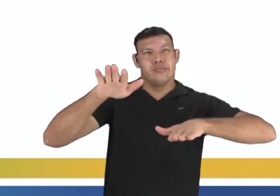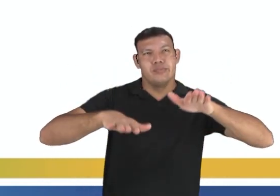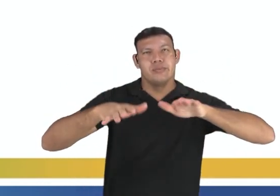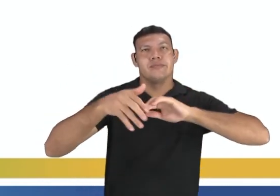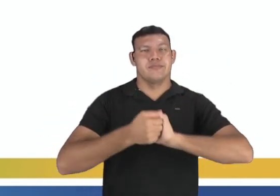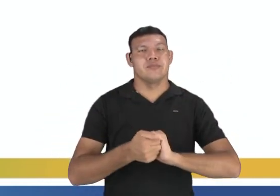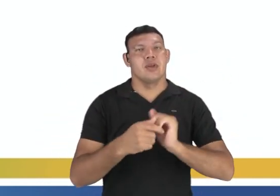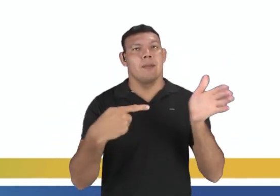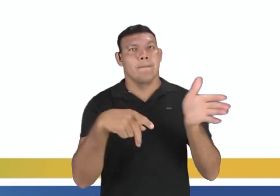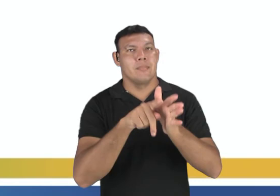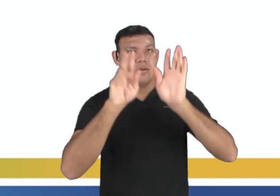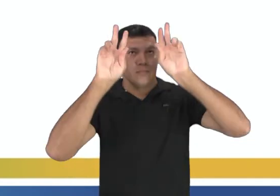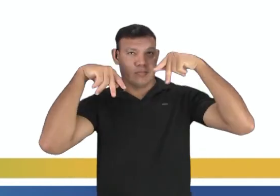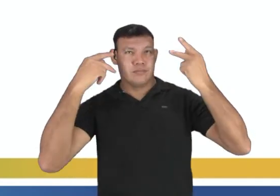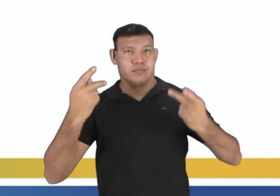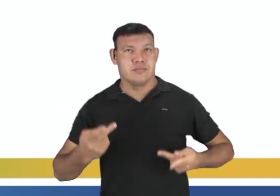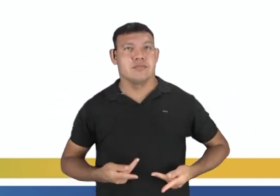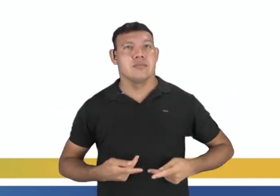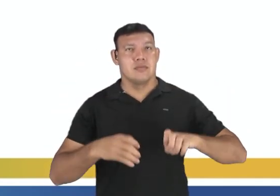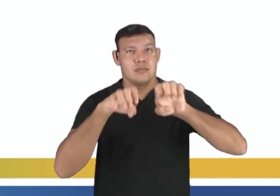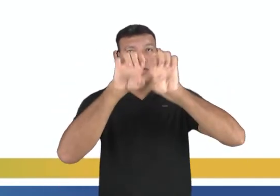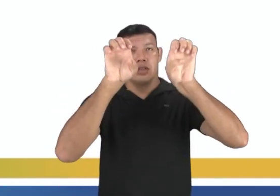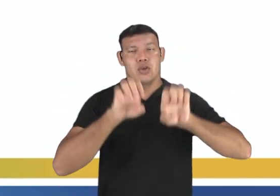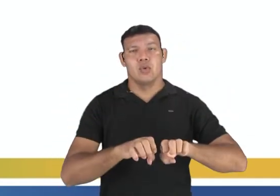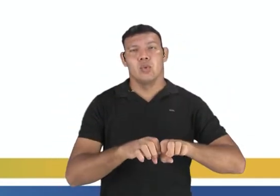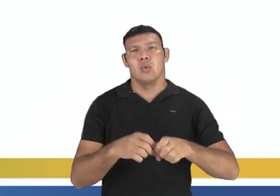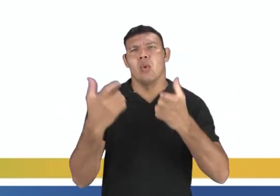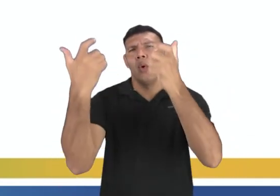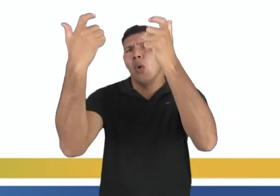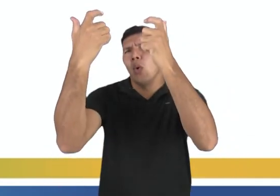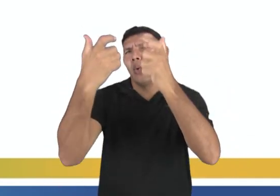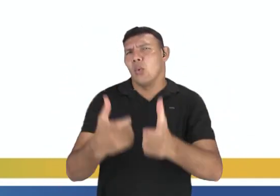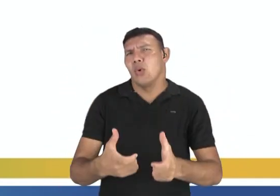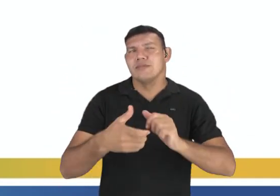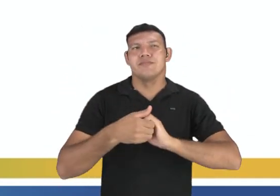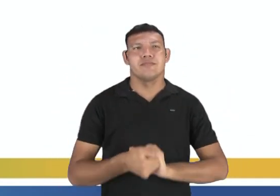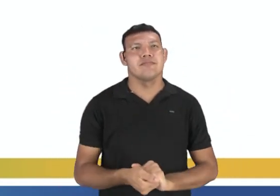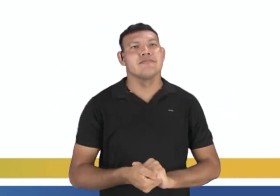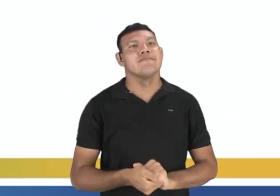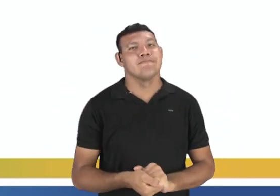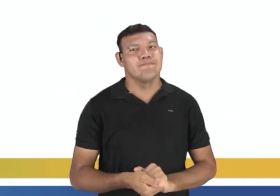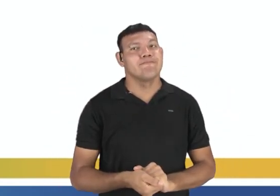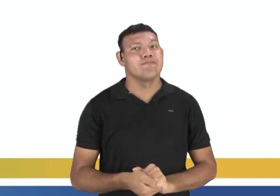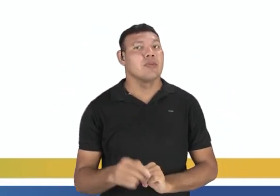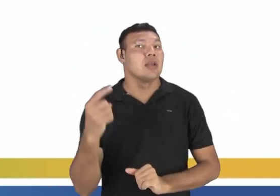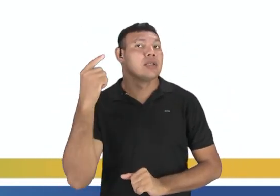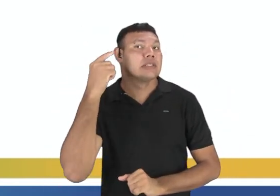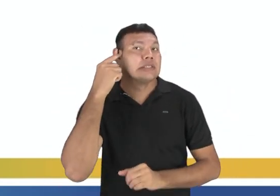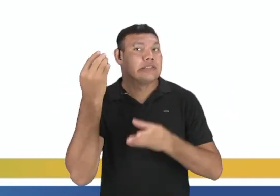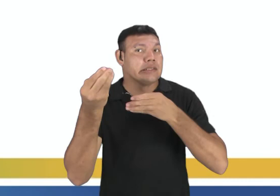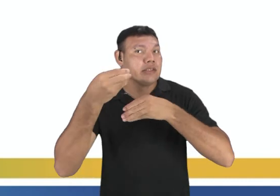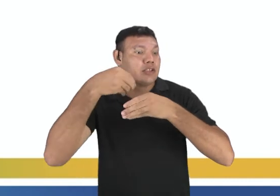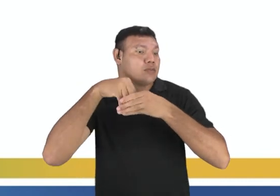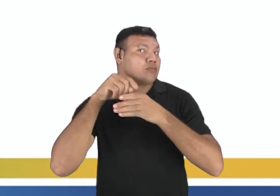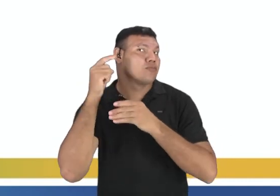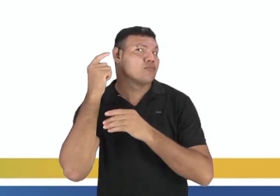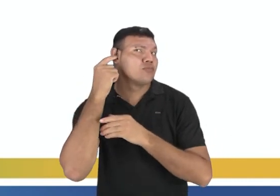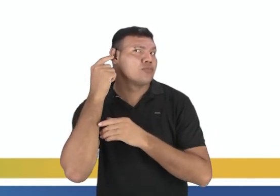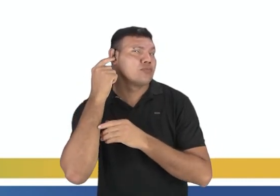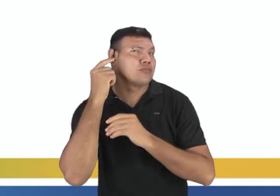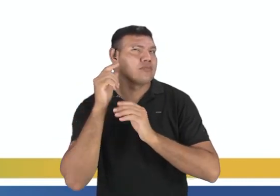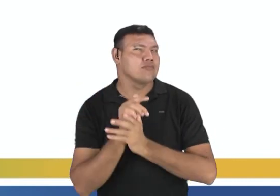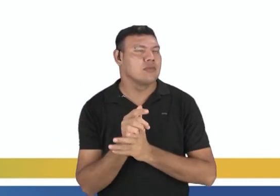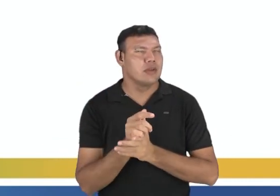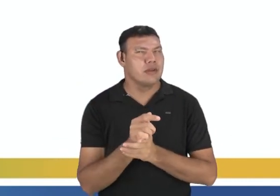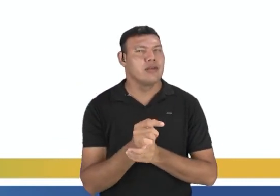Como a gente pode ver, essas estruturas, elas se localizam dentro do ouvido interno, tá, pessoal? Se vocês olharem